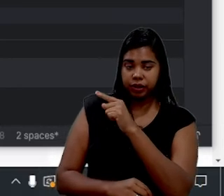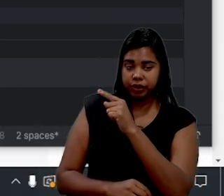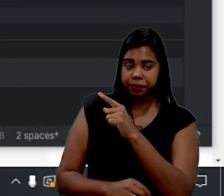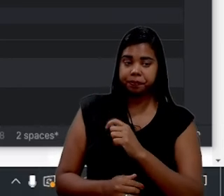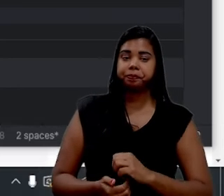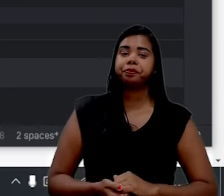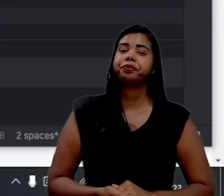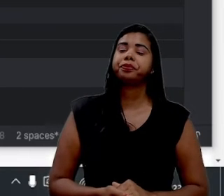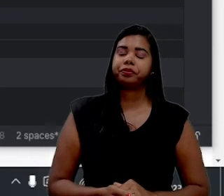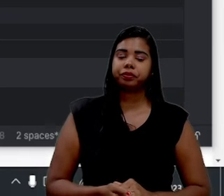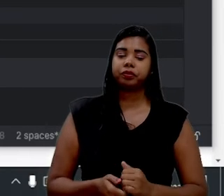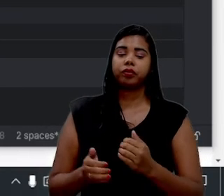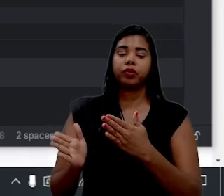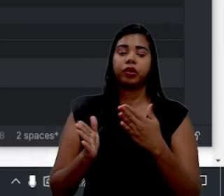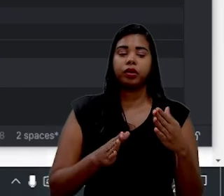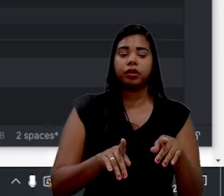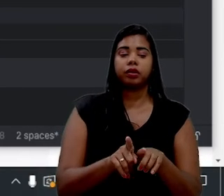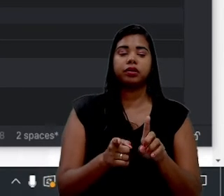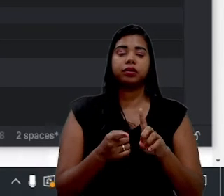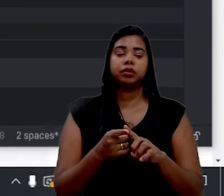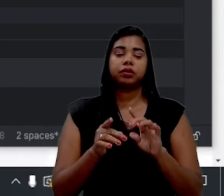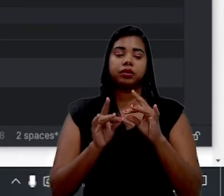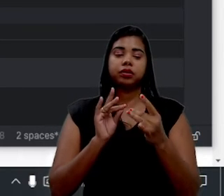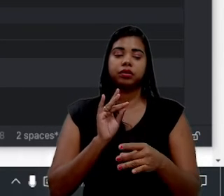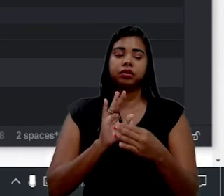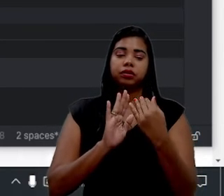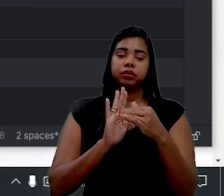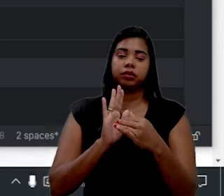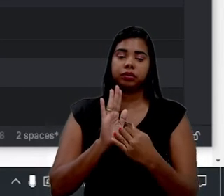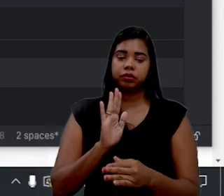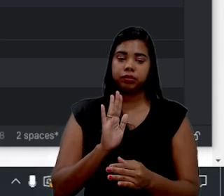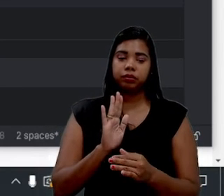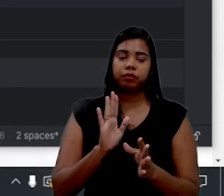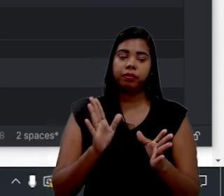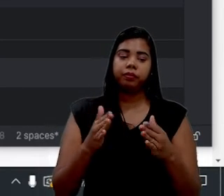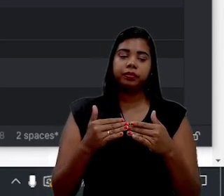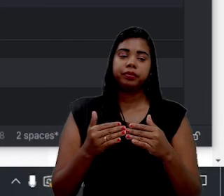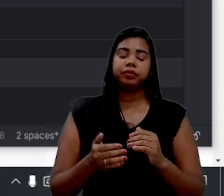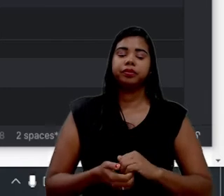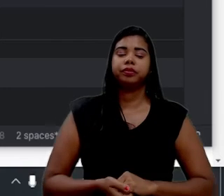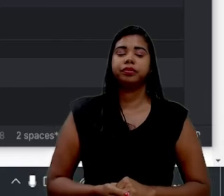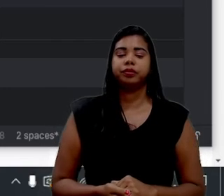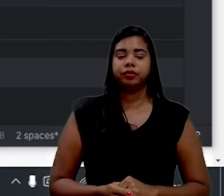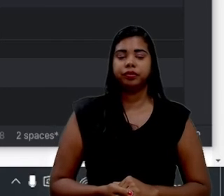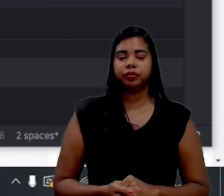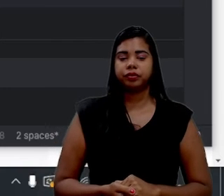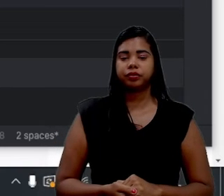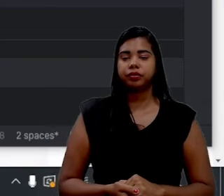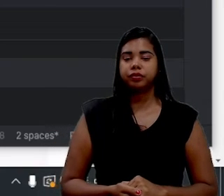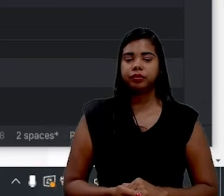Pronto, a próxima classe, mesmo, né? Mesmo esquema, né? Fecha